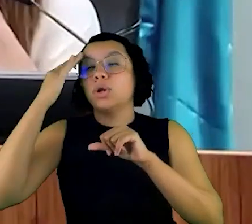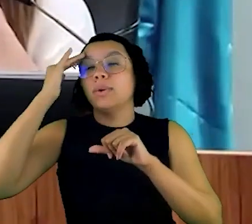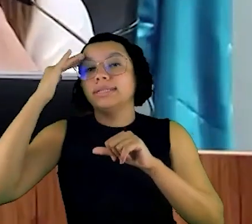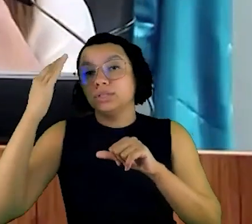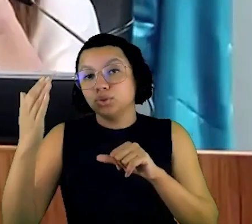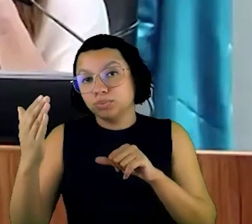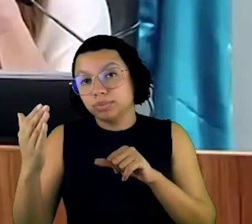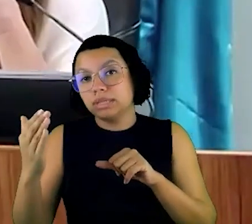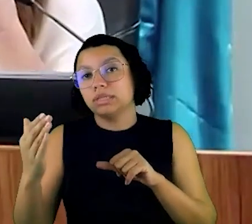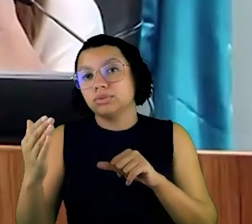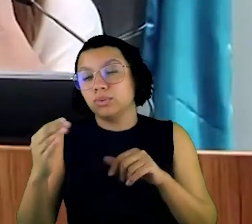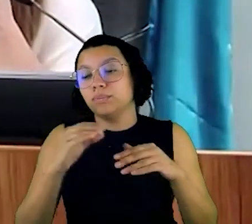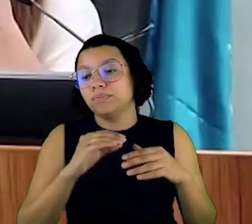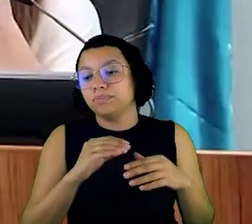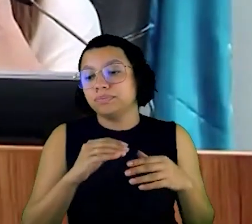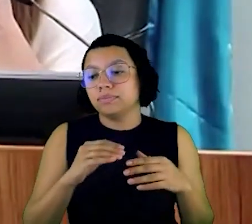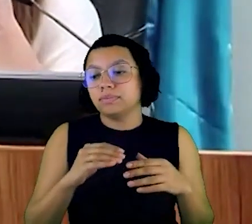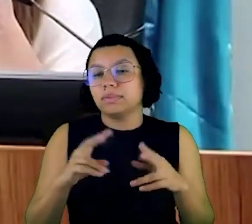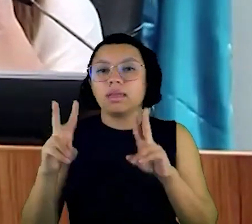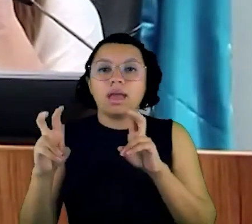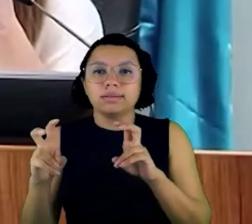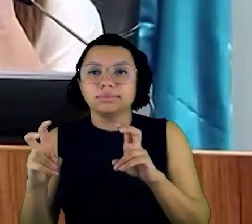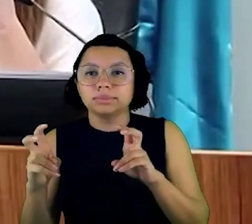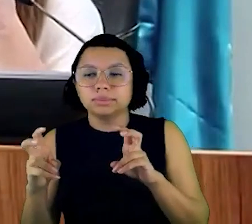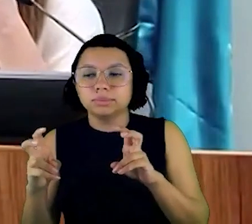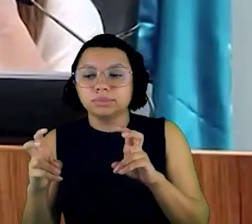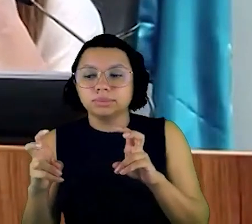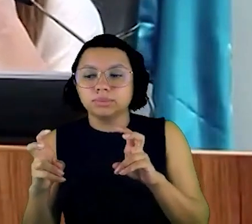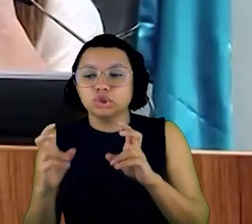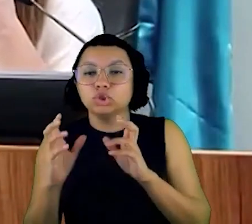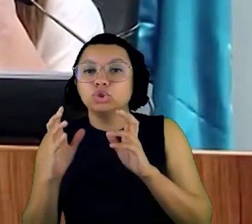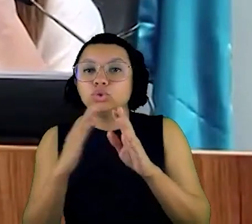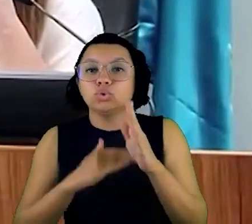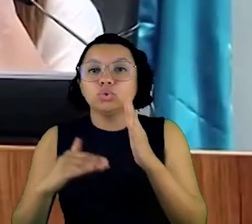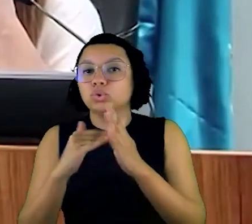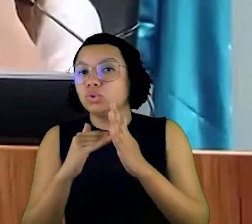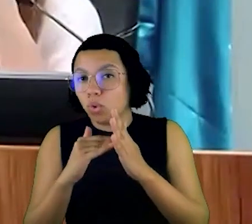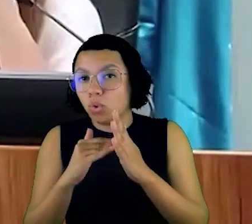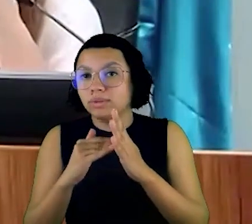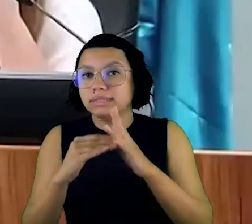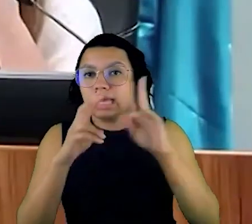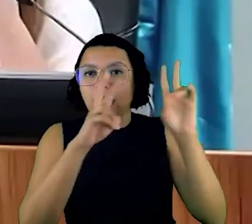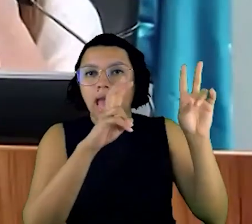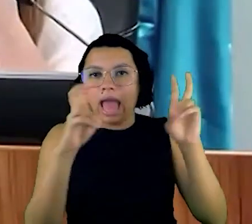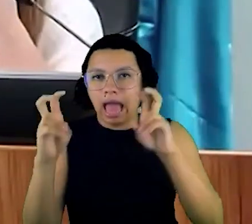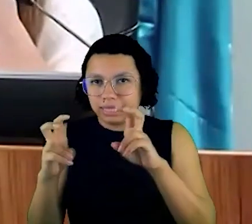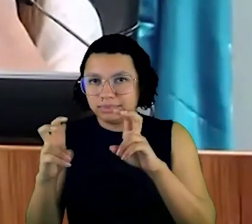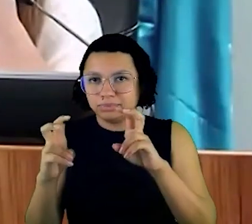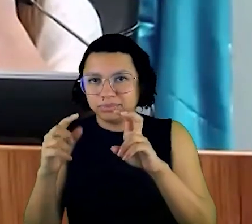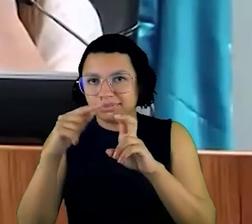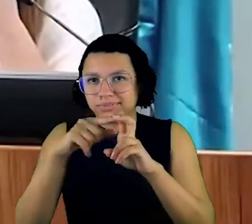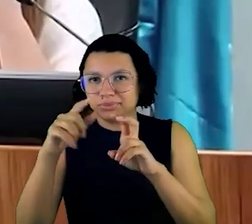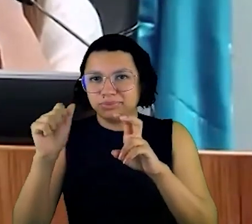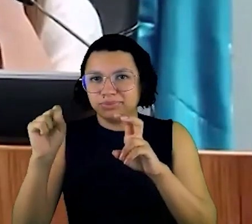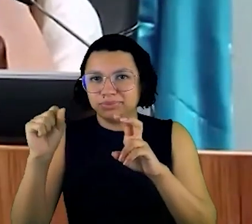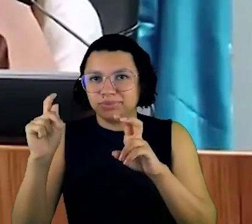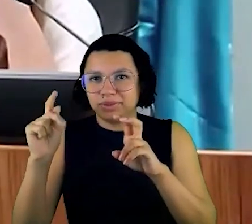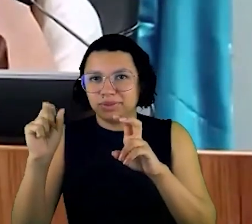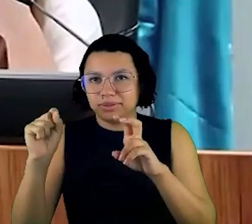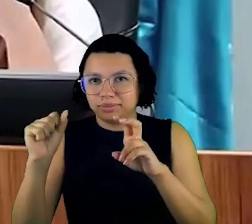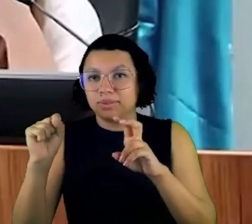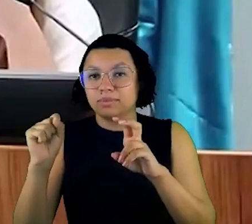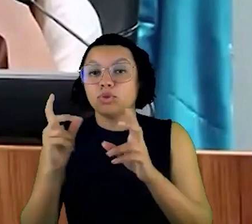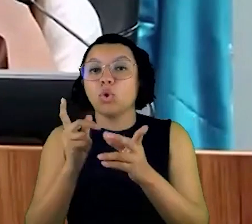o raciocínio para a questão do aspas, todas, peguem todas as aspas do mundo, ponham aqui,